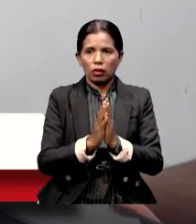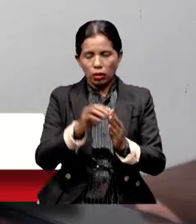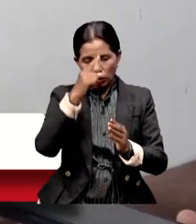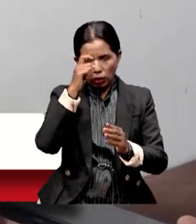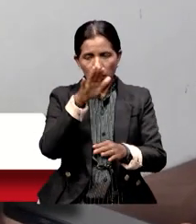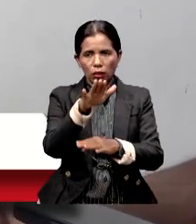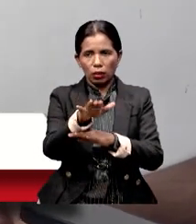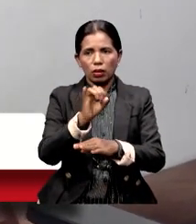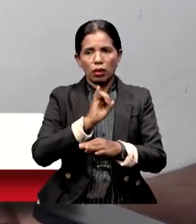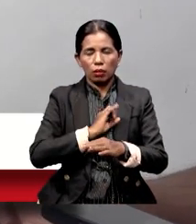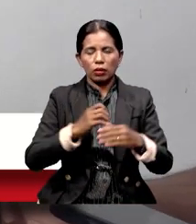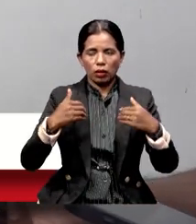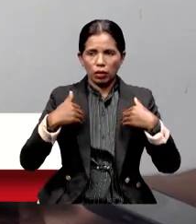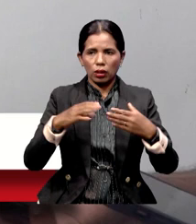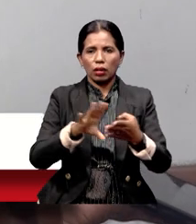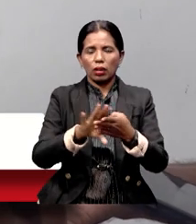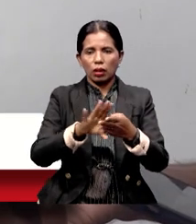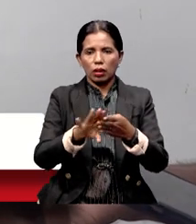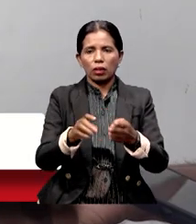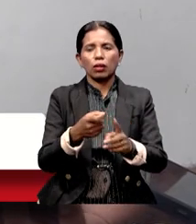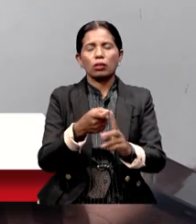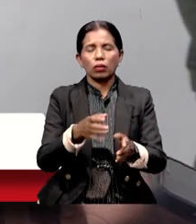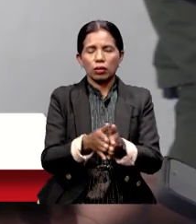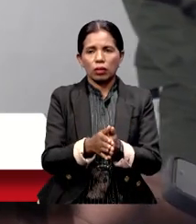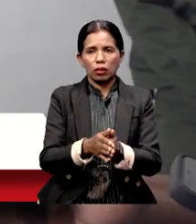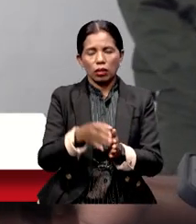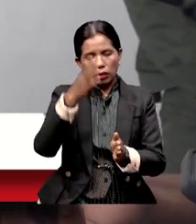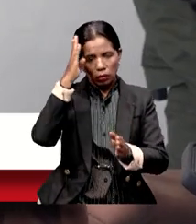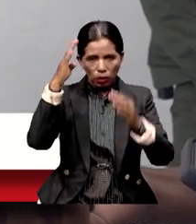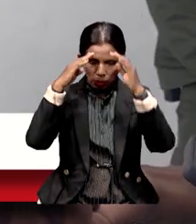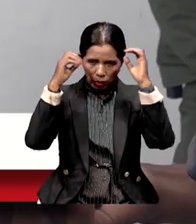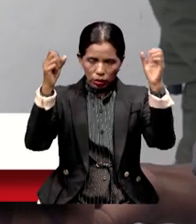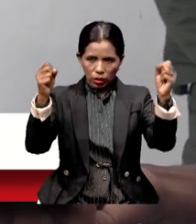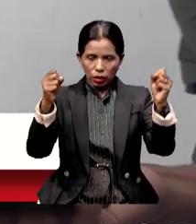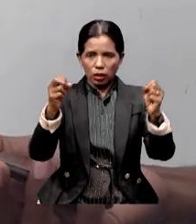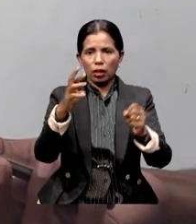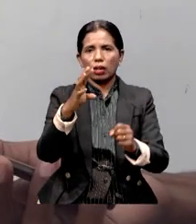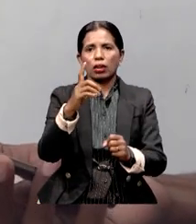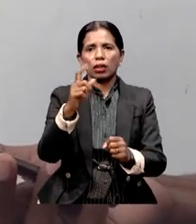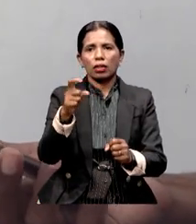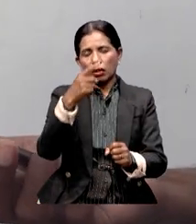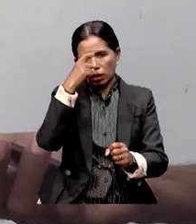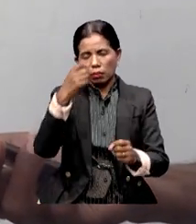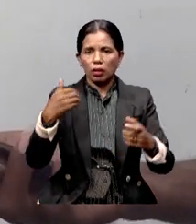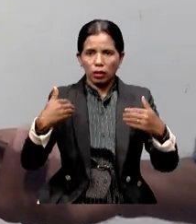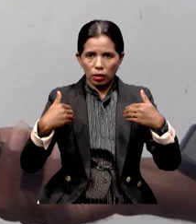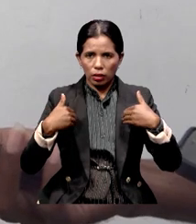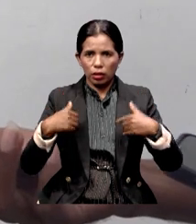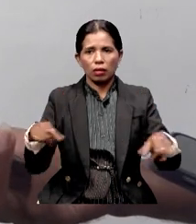Lorai kau mesti ya pedih dua ketang ho, Senyor Presiden da Republika. Ya, tambah ia asunto jbalu ke